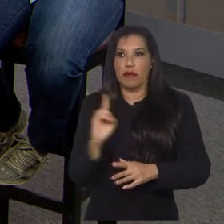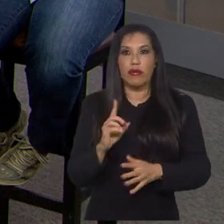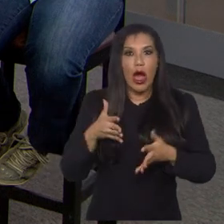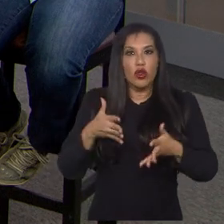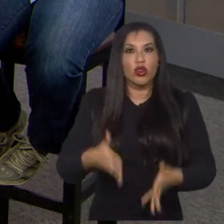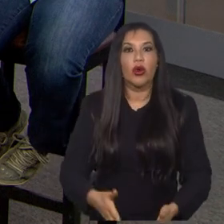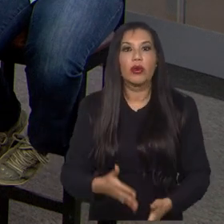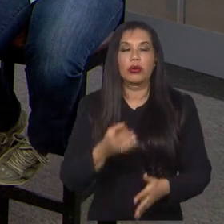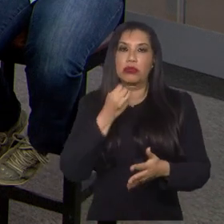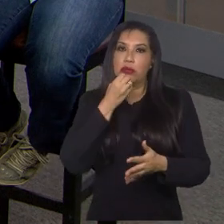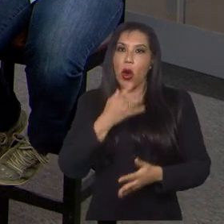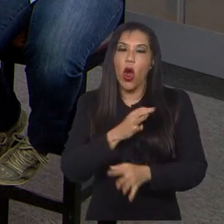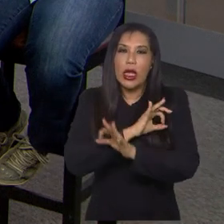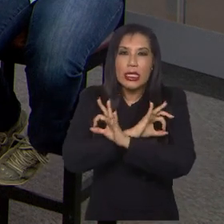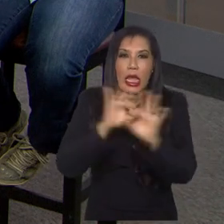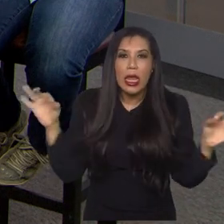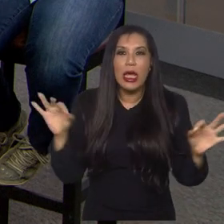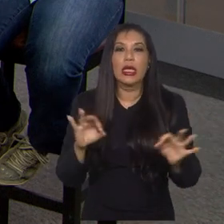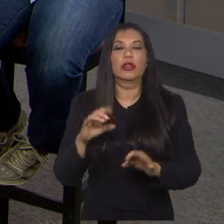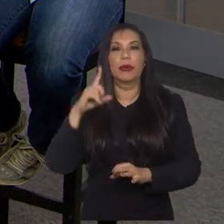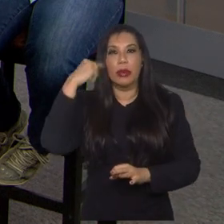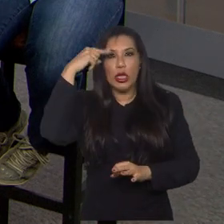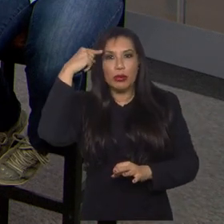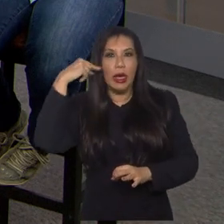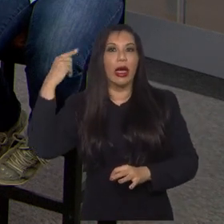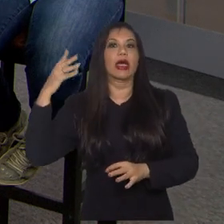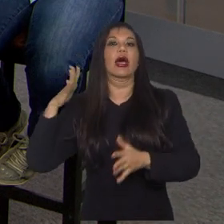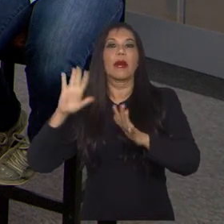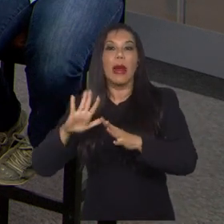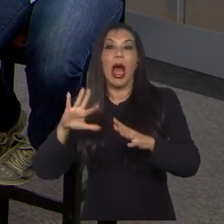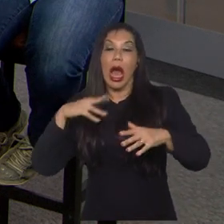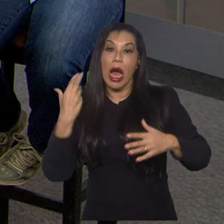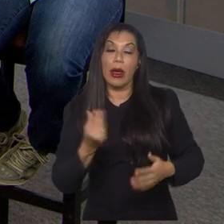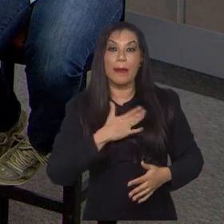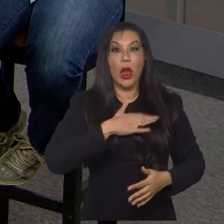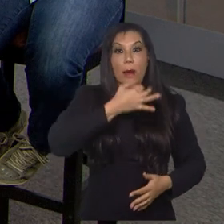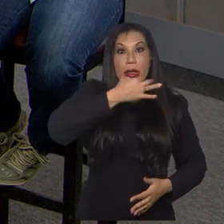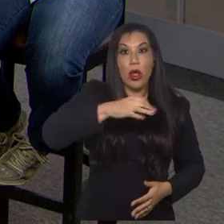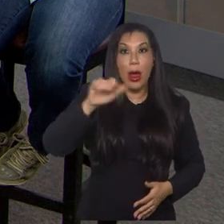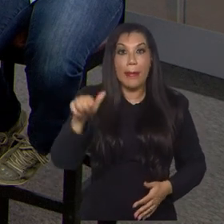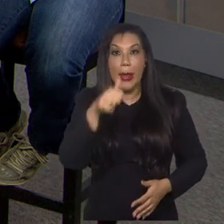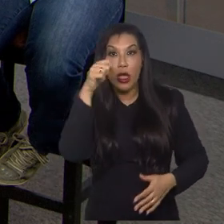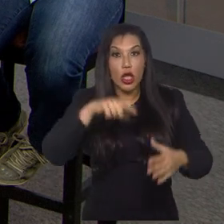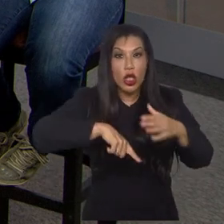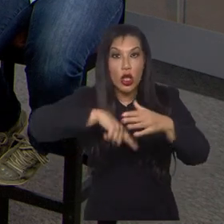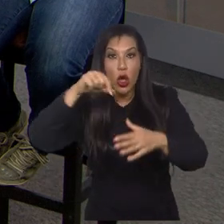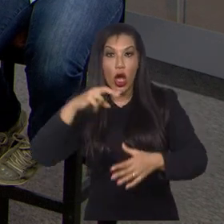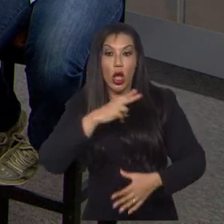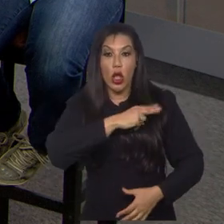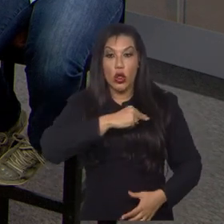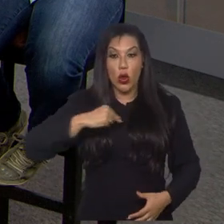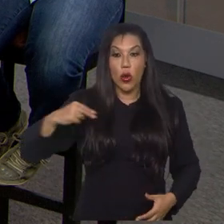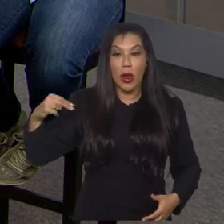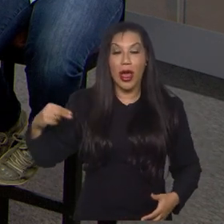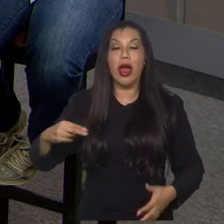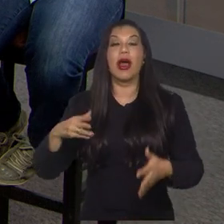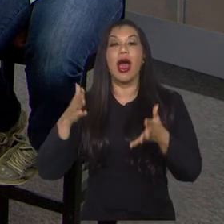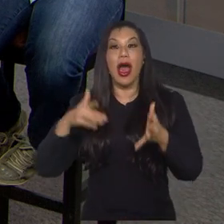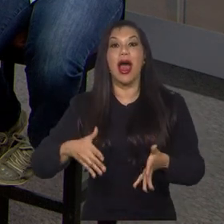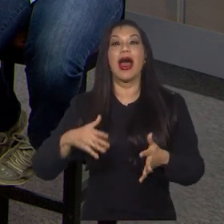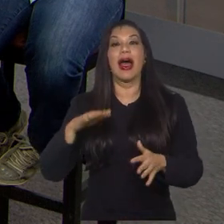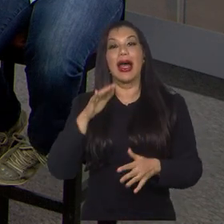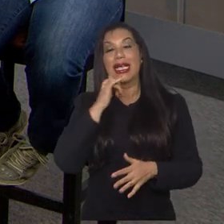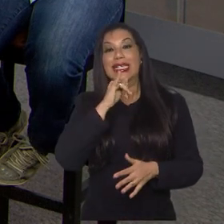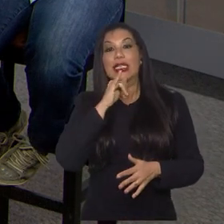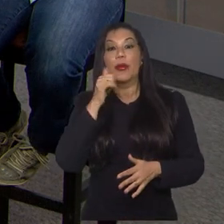temporada excelente pelo Barcelona e agora, na minha visão, a melhor jogadora norueguesa da temporada é